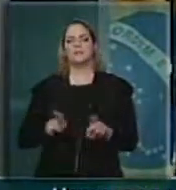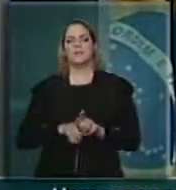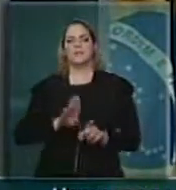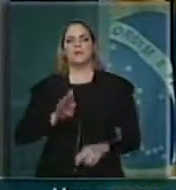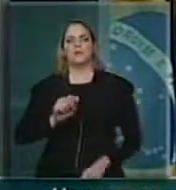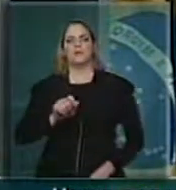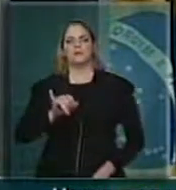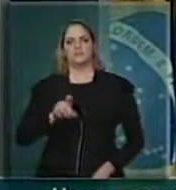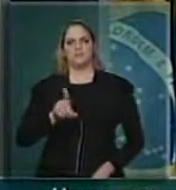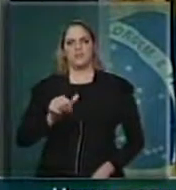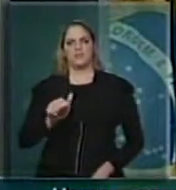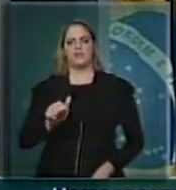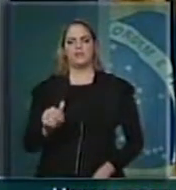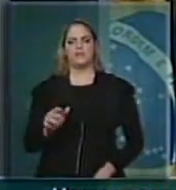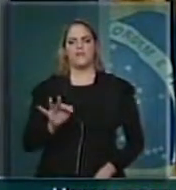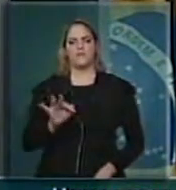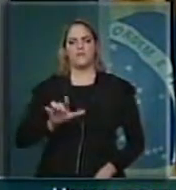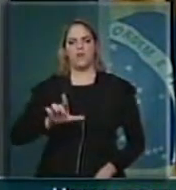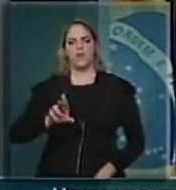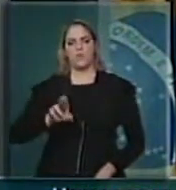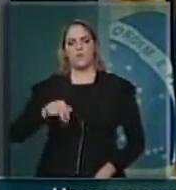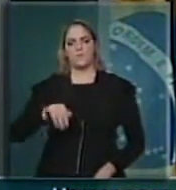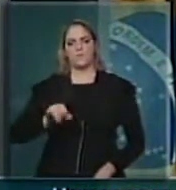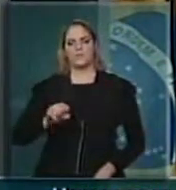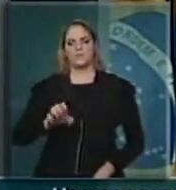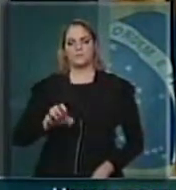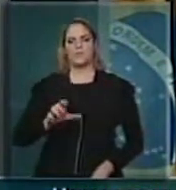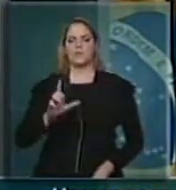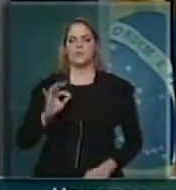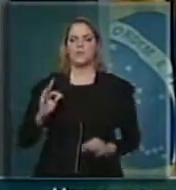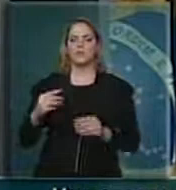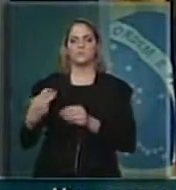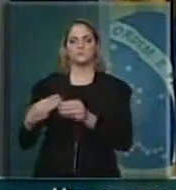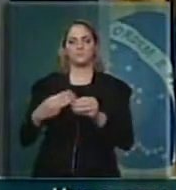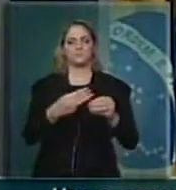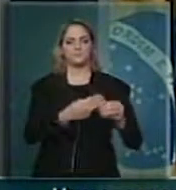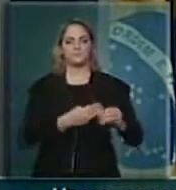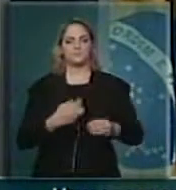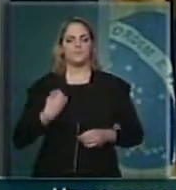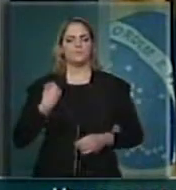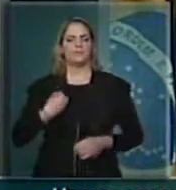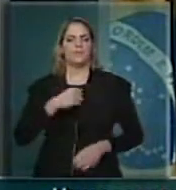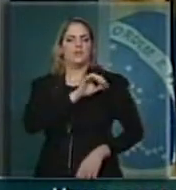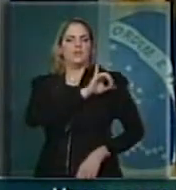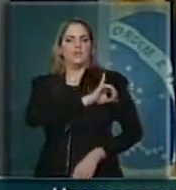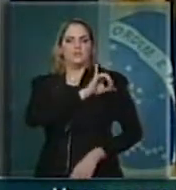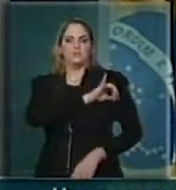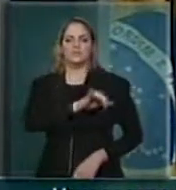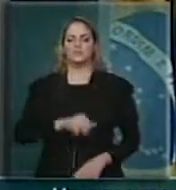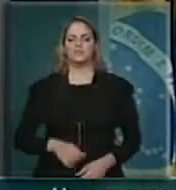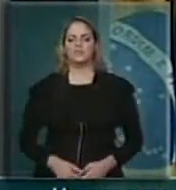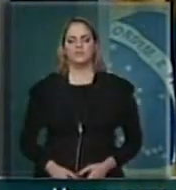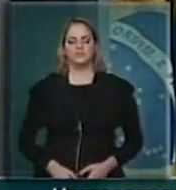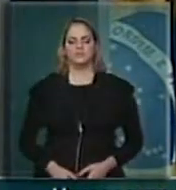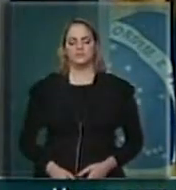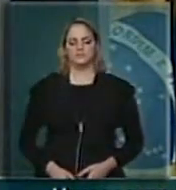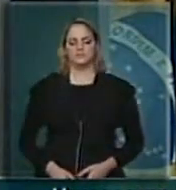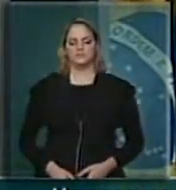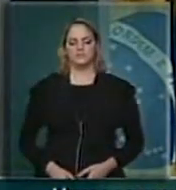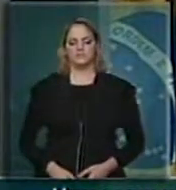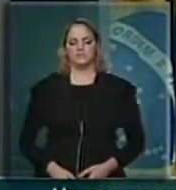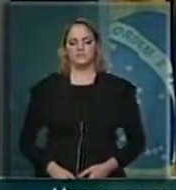demais municípios, né, da região metropolitana, né, do estado do Rio de Janeiro. Acho que